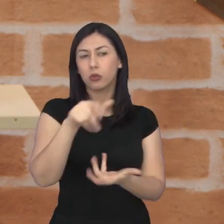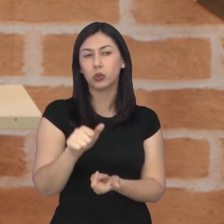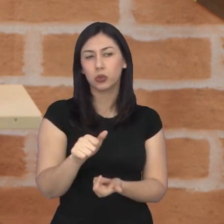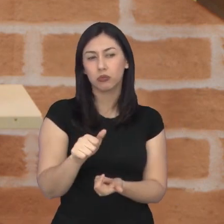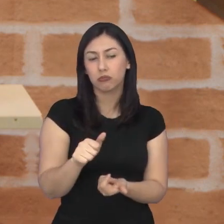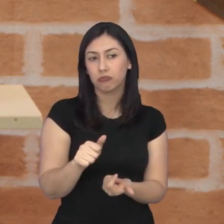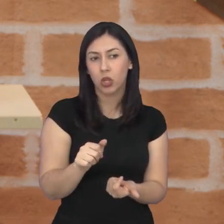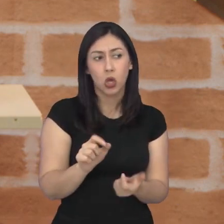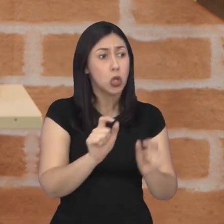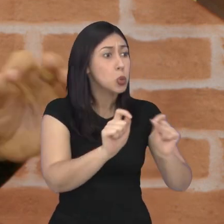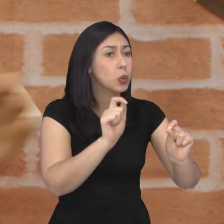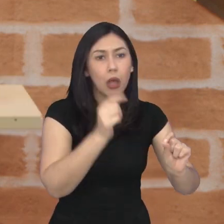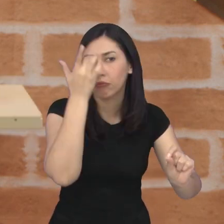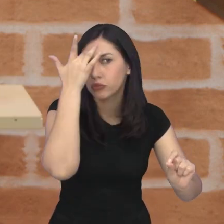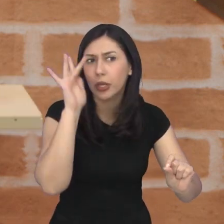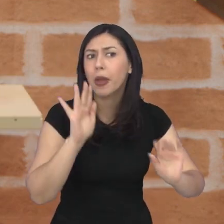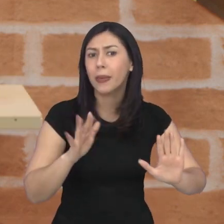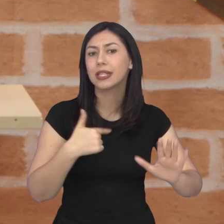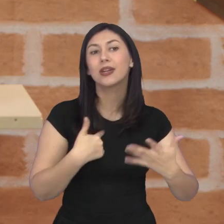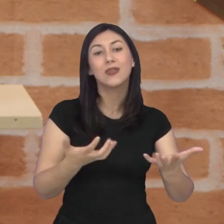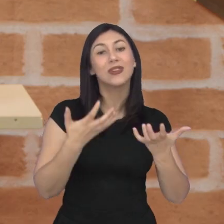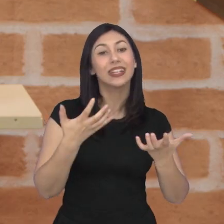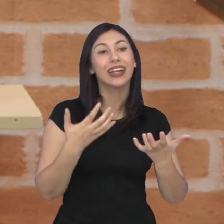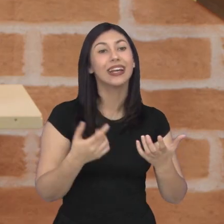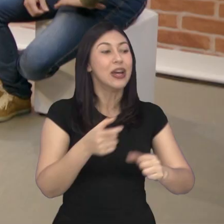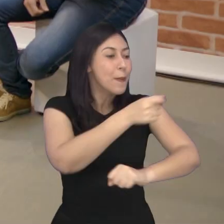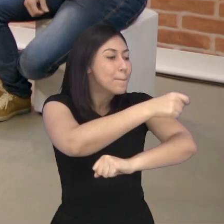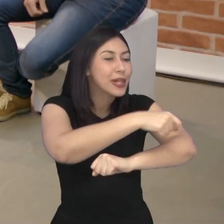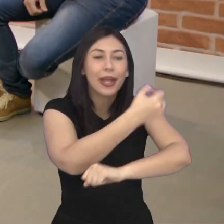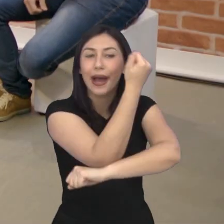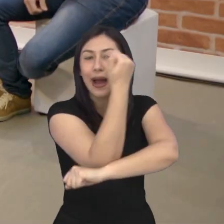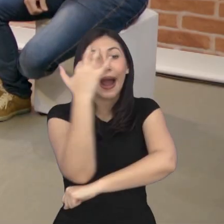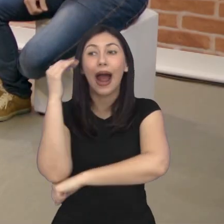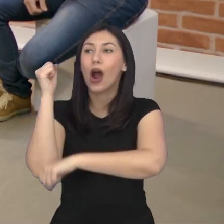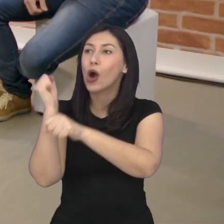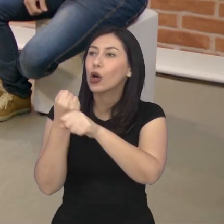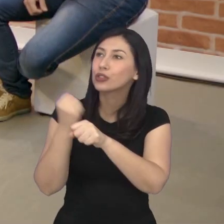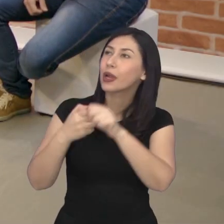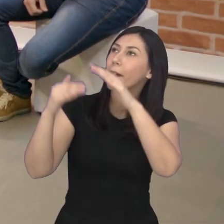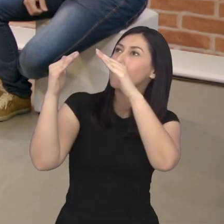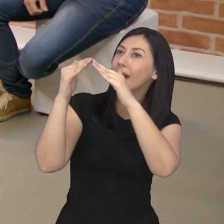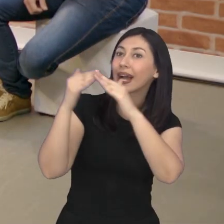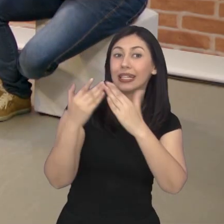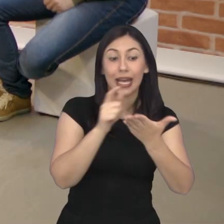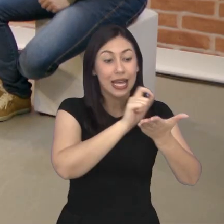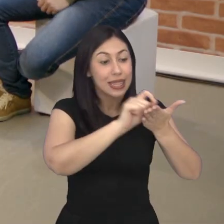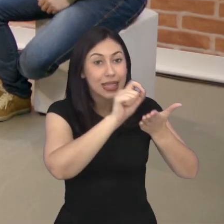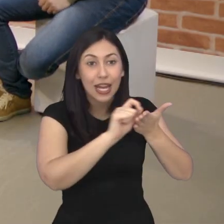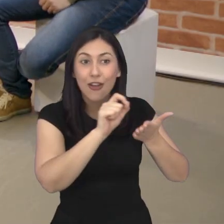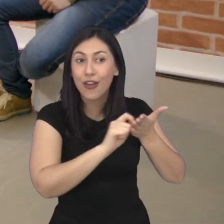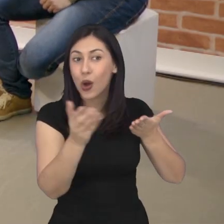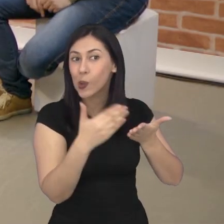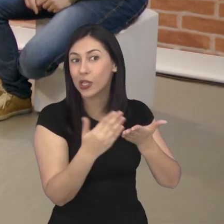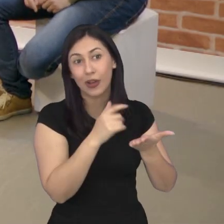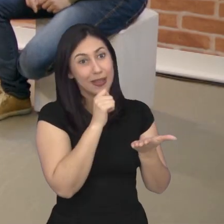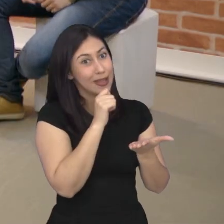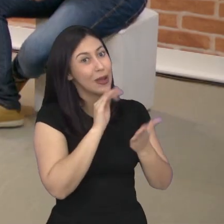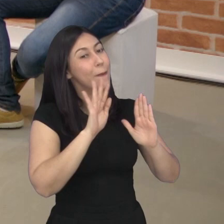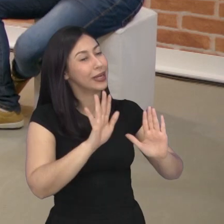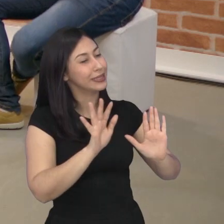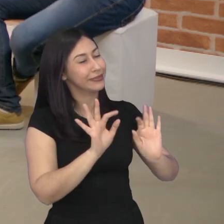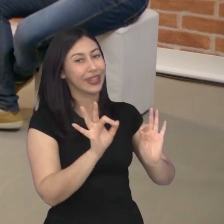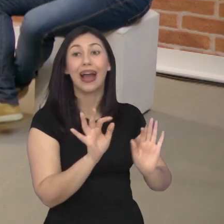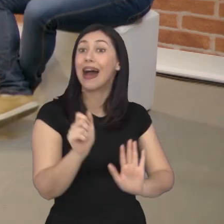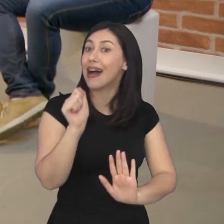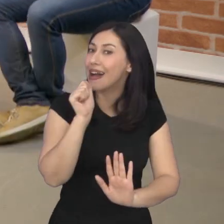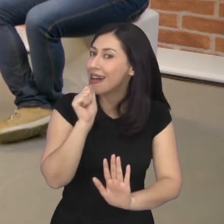sabia exatamente, mas eu me veio esse tema, plantar árvore, construir uma casa. Eu ainda não escrevi um livro, mas já saltei os paraquedas. Ainda.